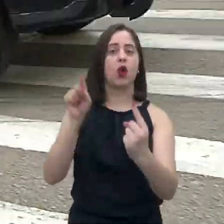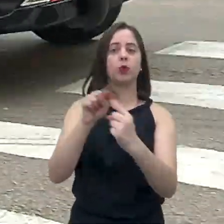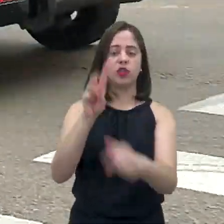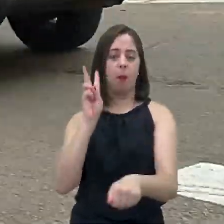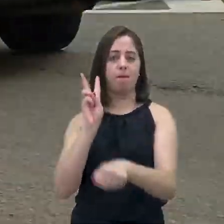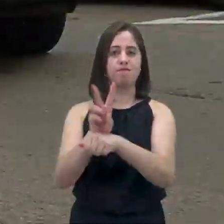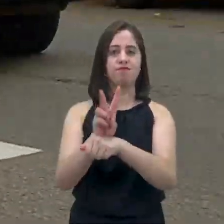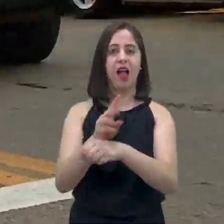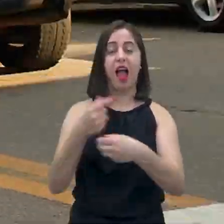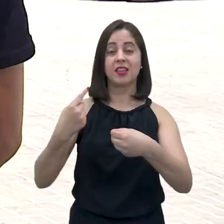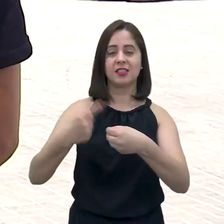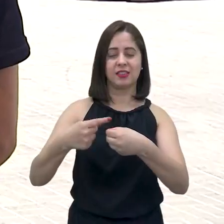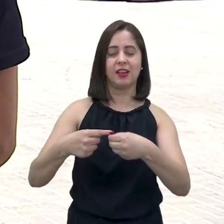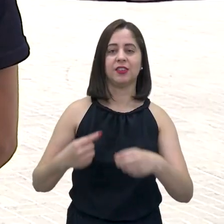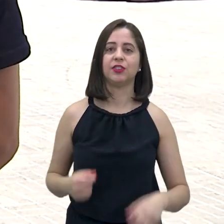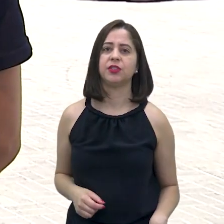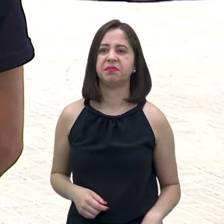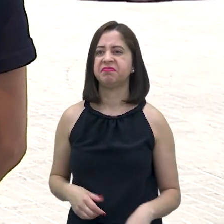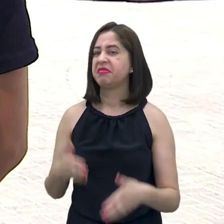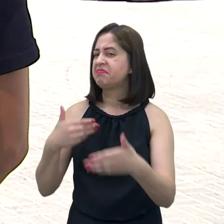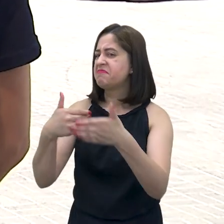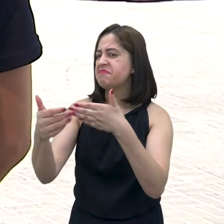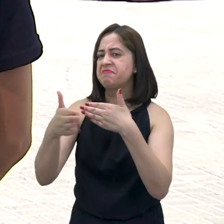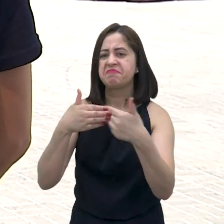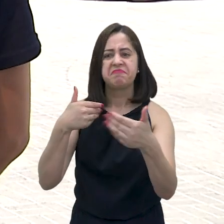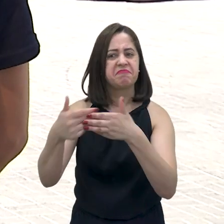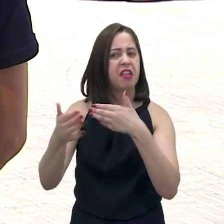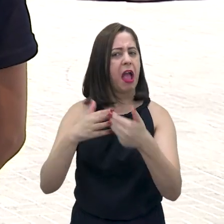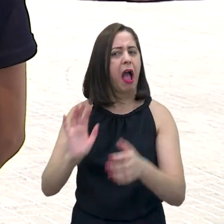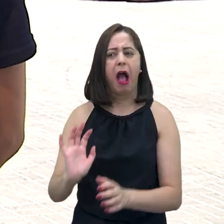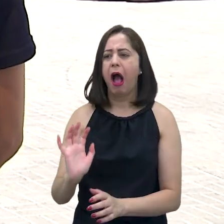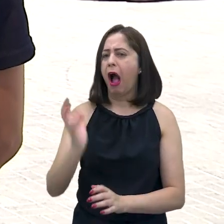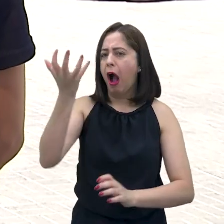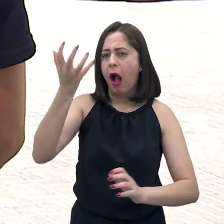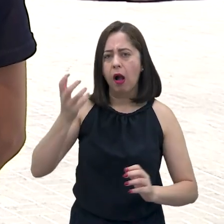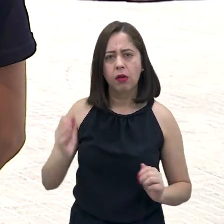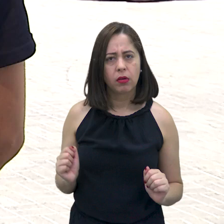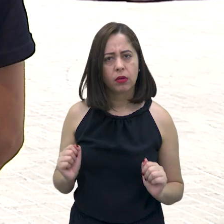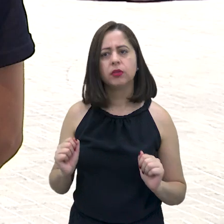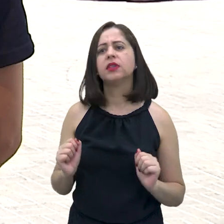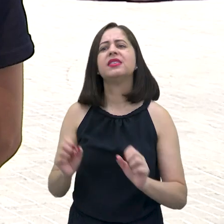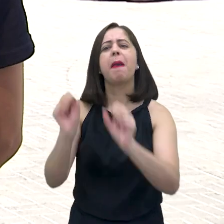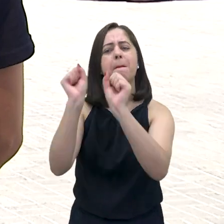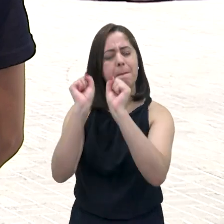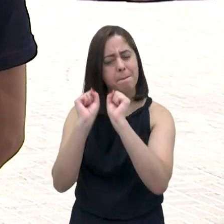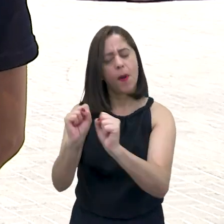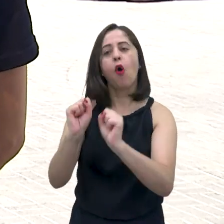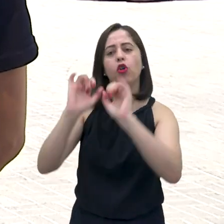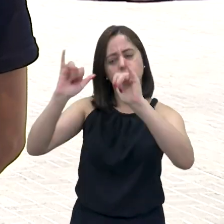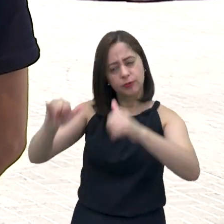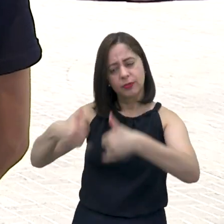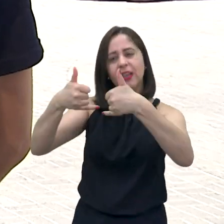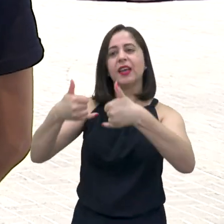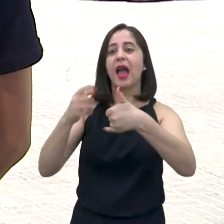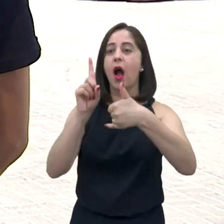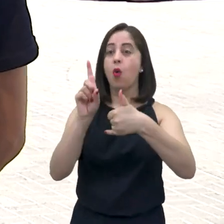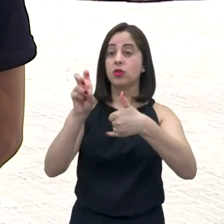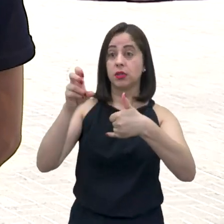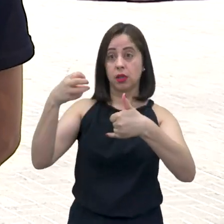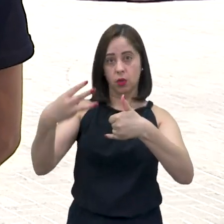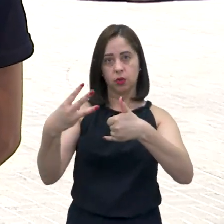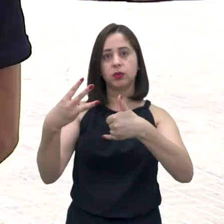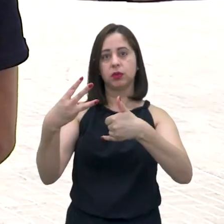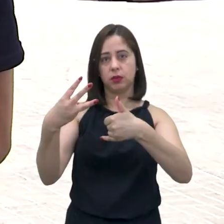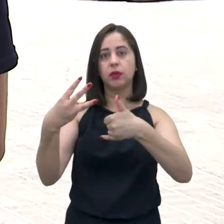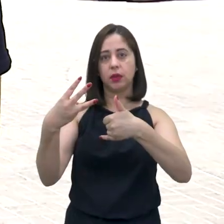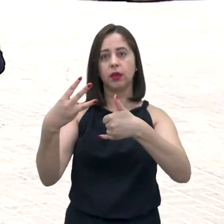proteção da nossa cidade. Em qualquer circunstância hoje que o cidadão ele se ver, ele pode acionar a GCM via